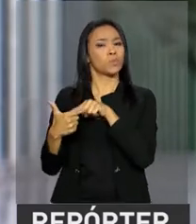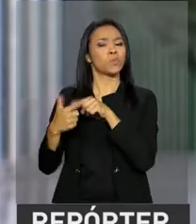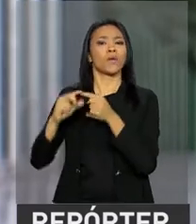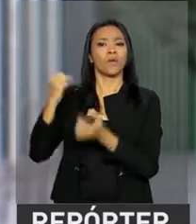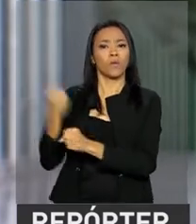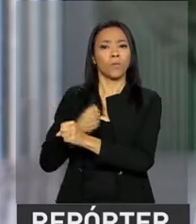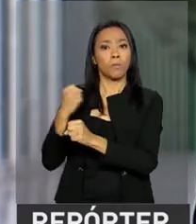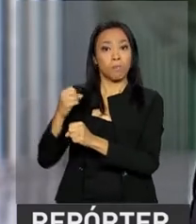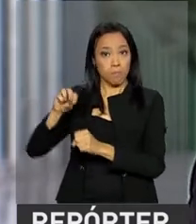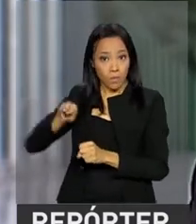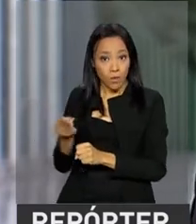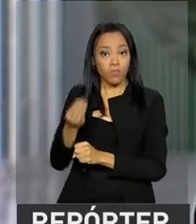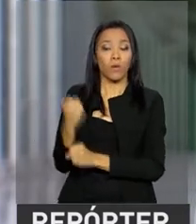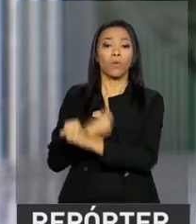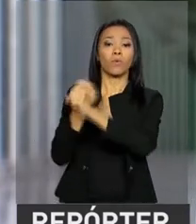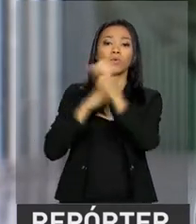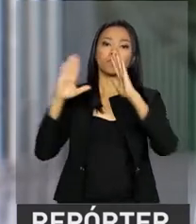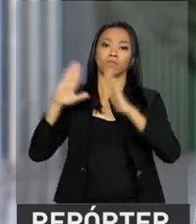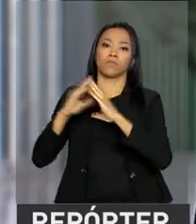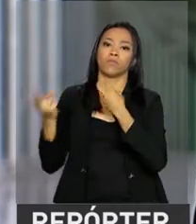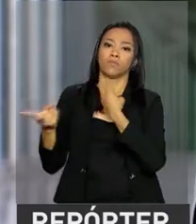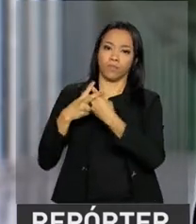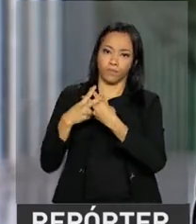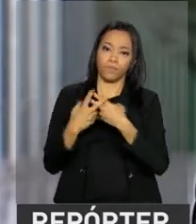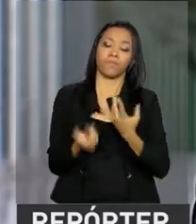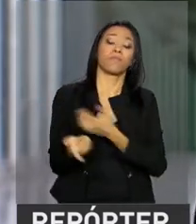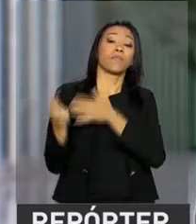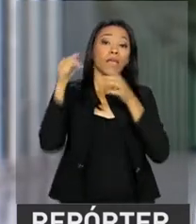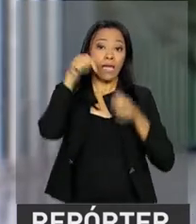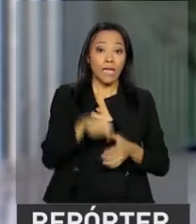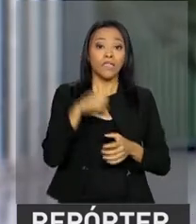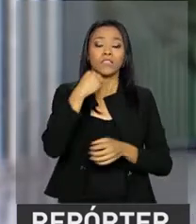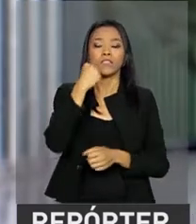novos presídios. E ainda este ano, vão ser repassados